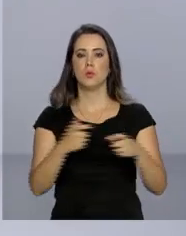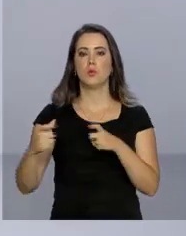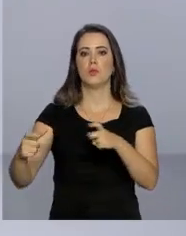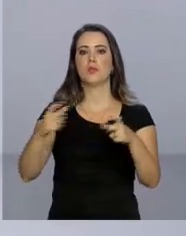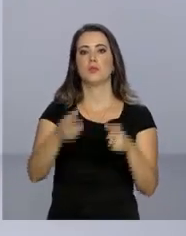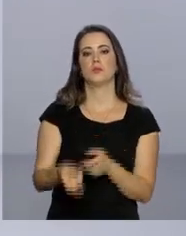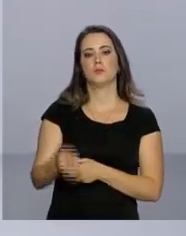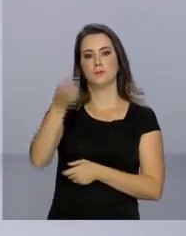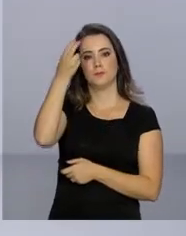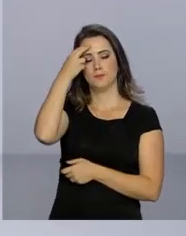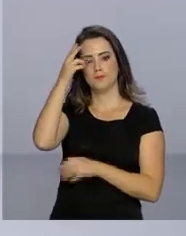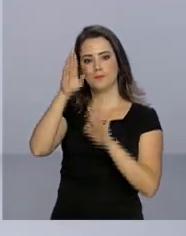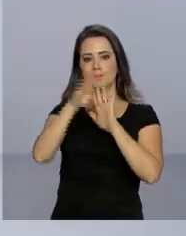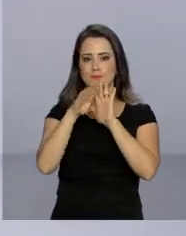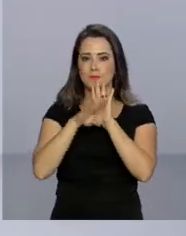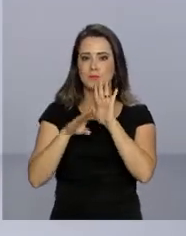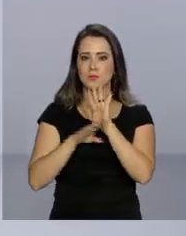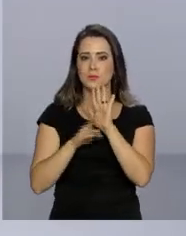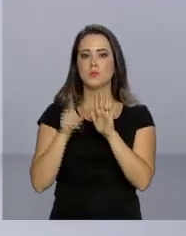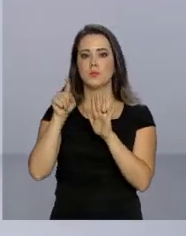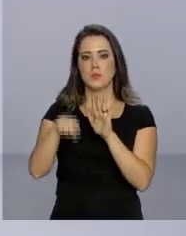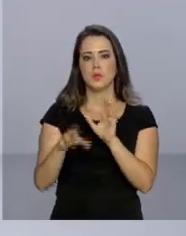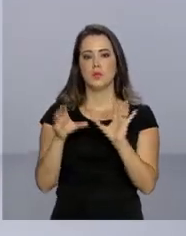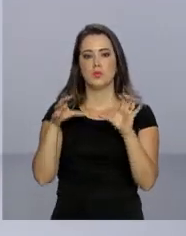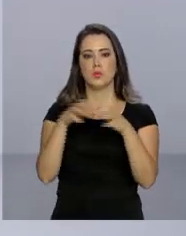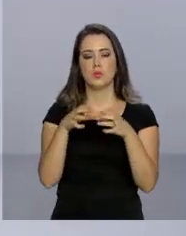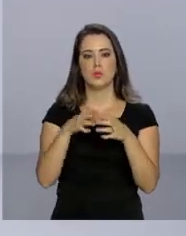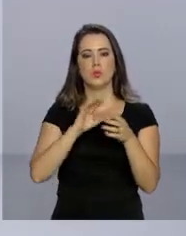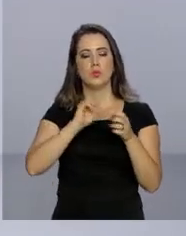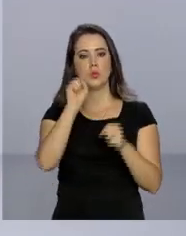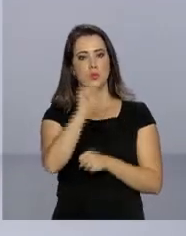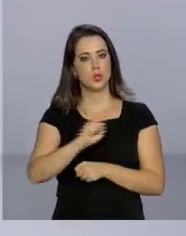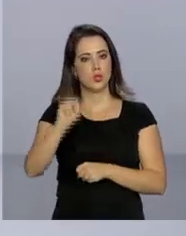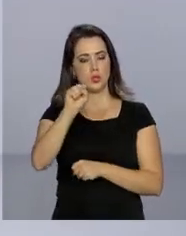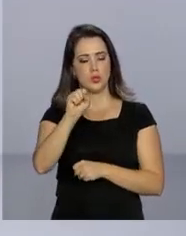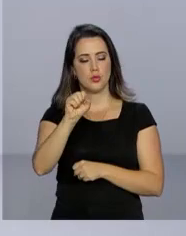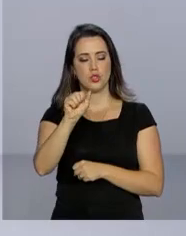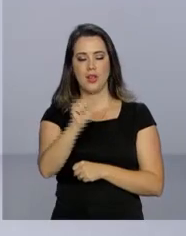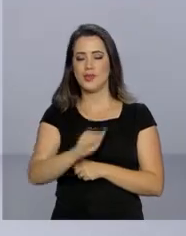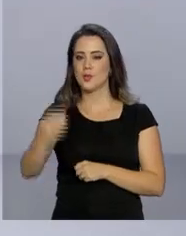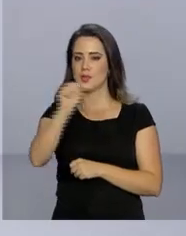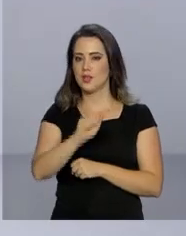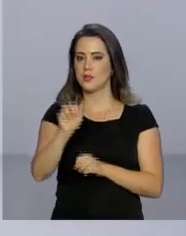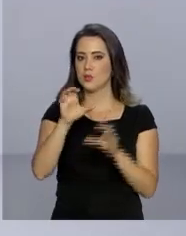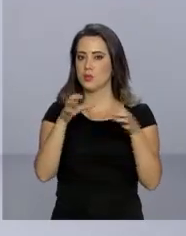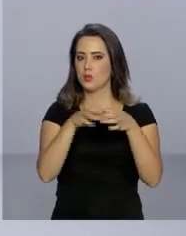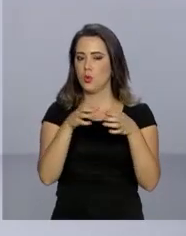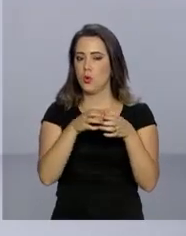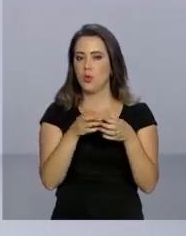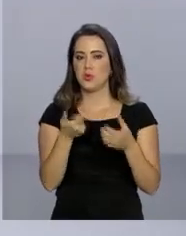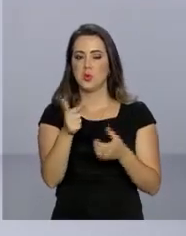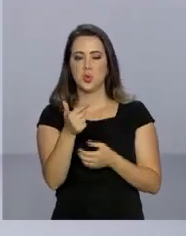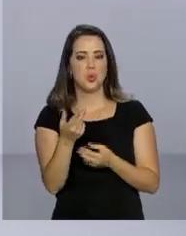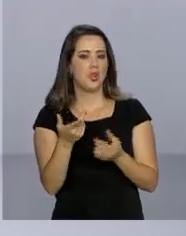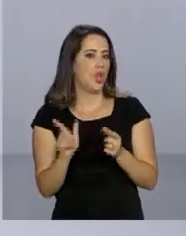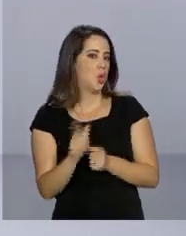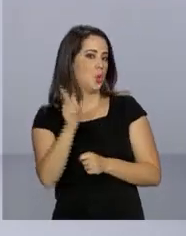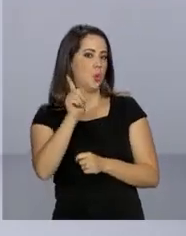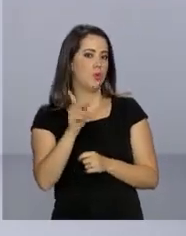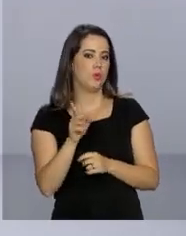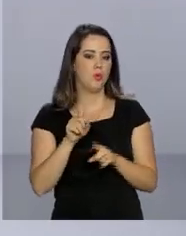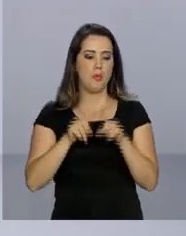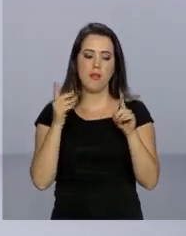cultura muitos desses projetos mantidos por associações ou organizações sem fins lucrativos eles recebem apoio